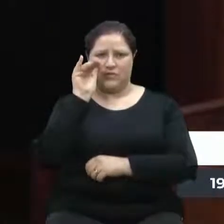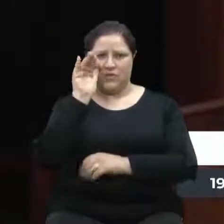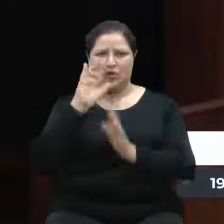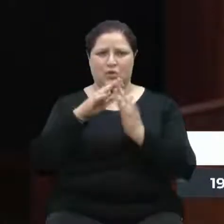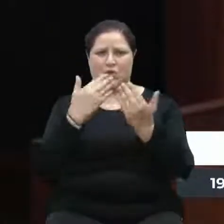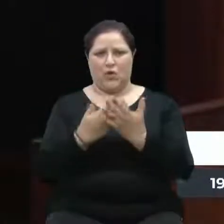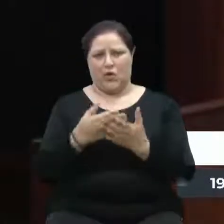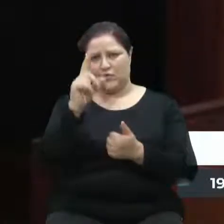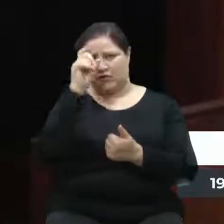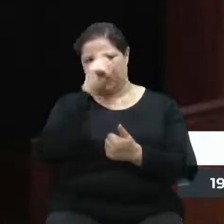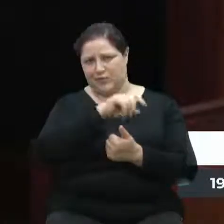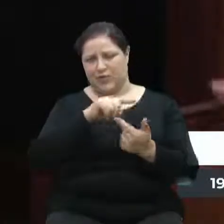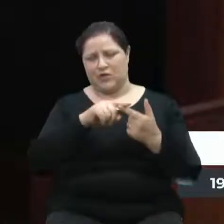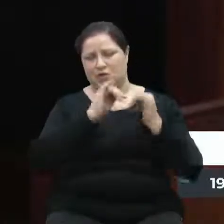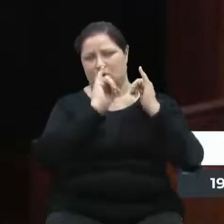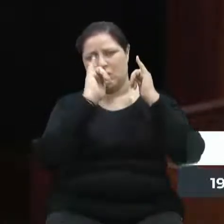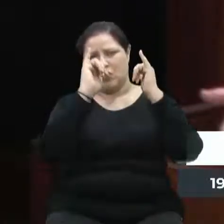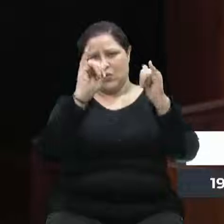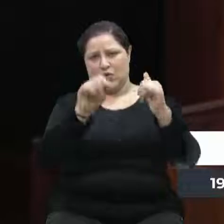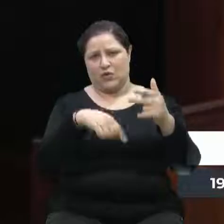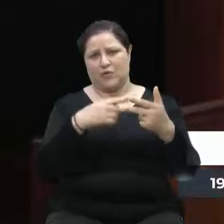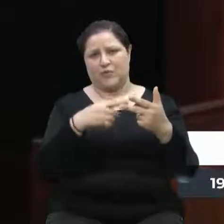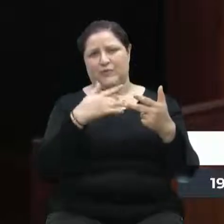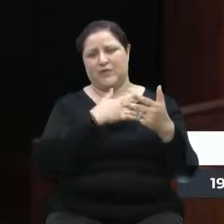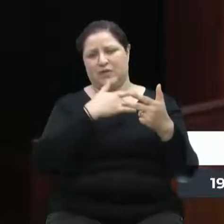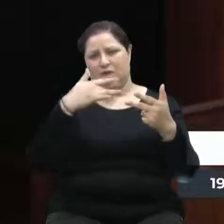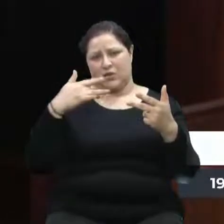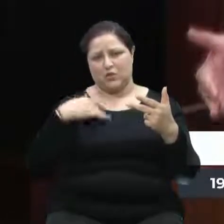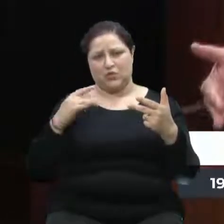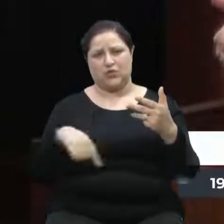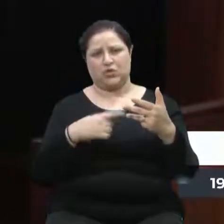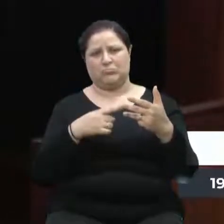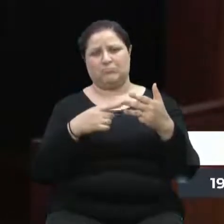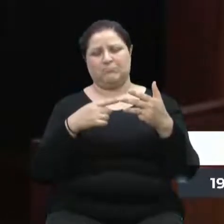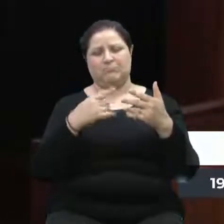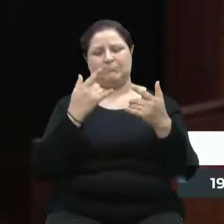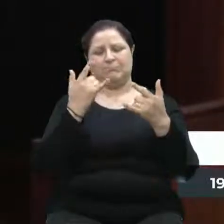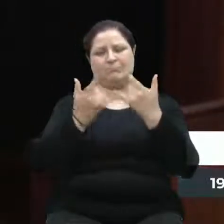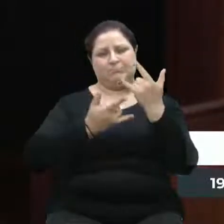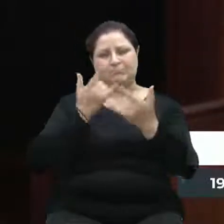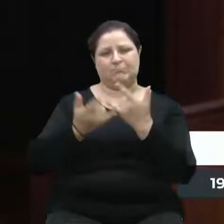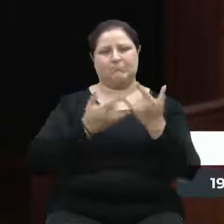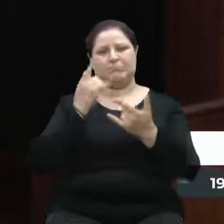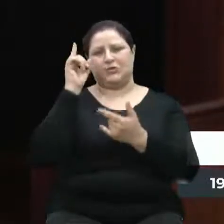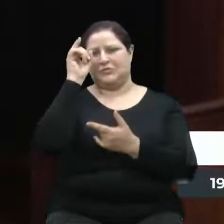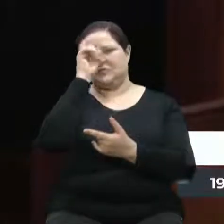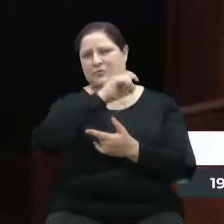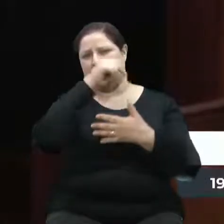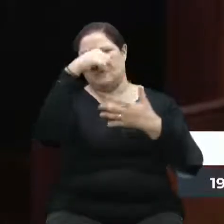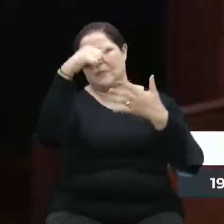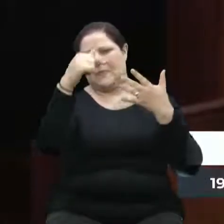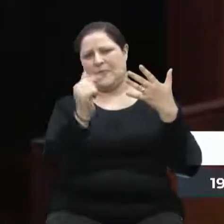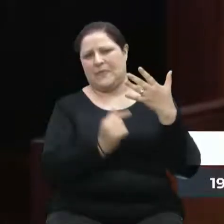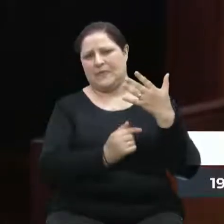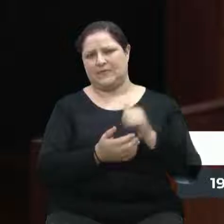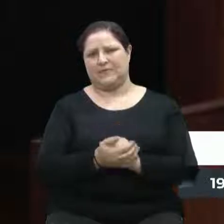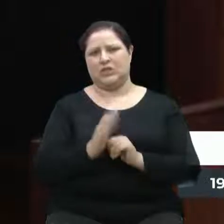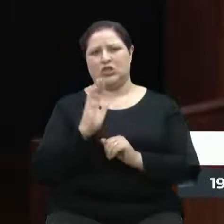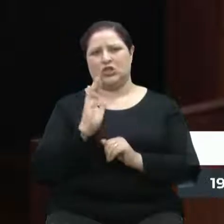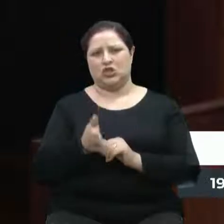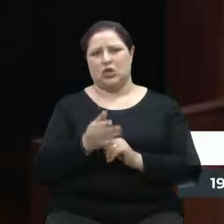tanto no transporte, na saúde, no lazer, vocês vão ver. Nós já estamos há 1